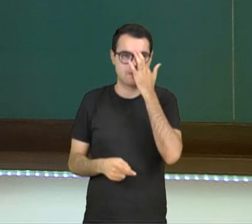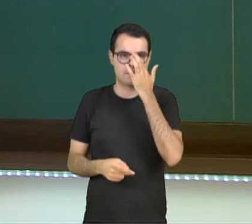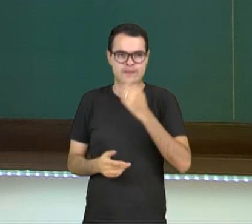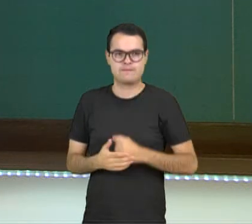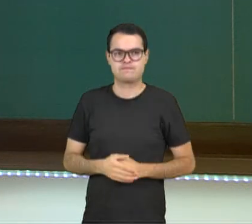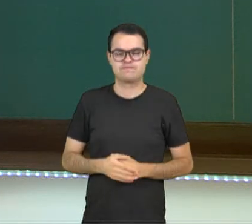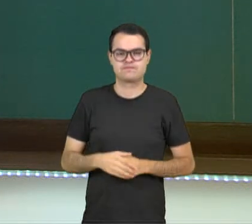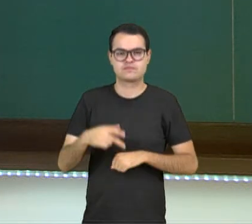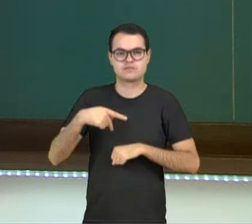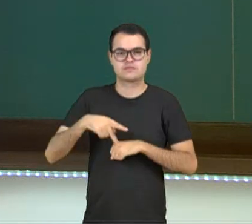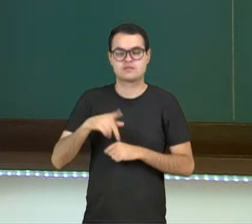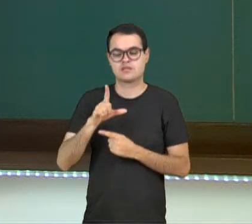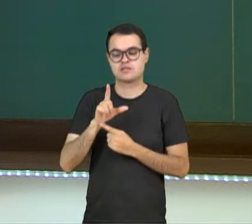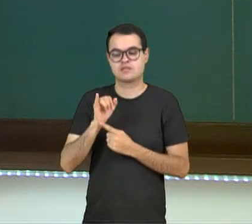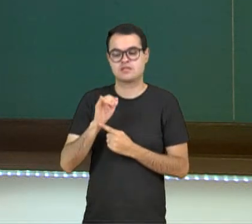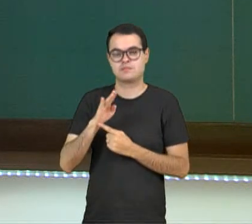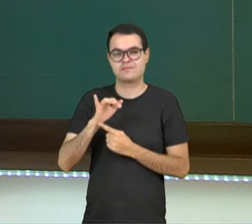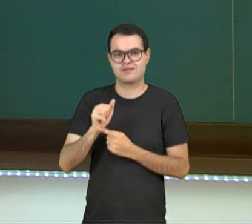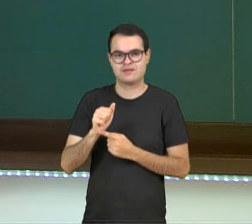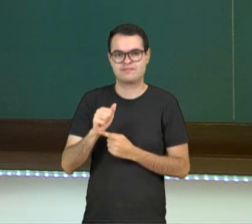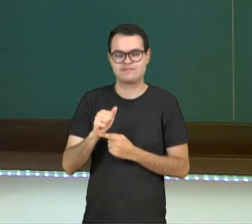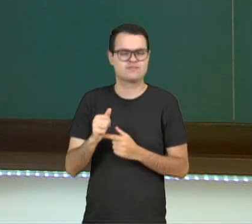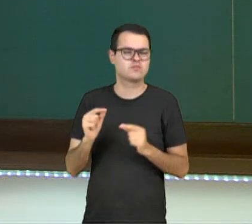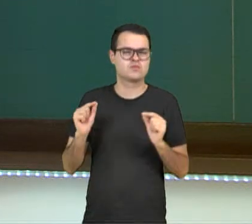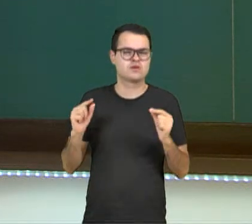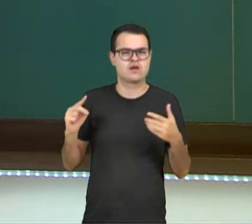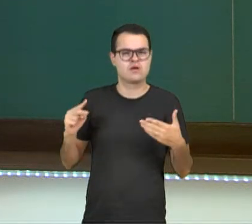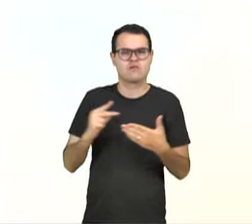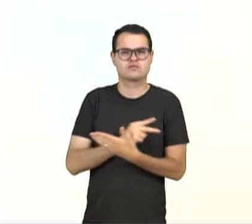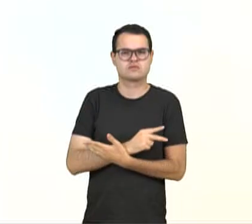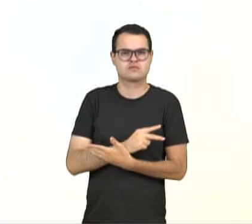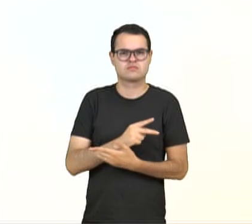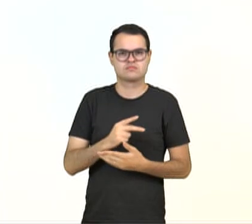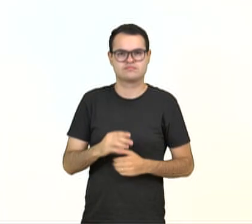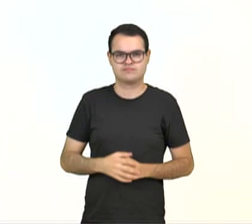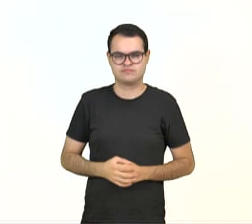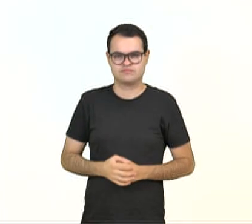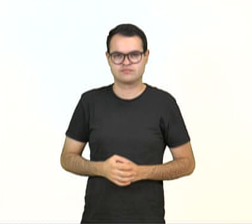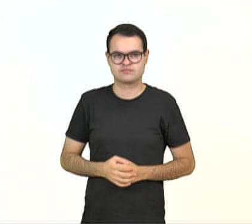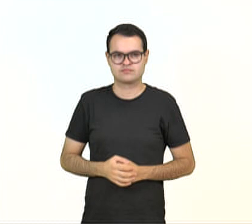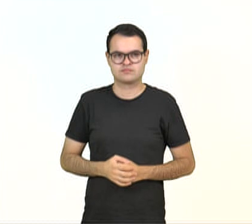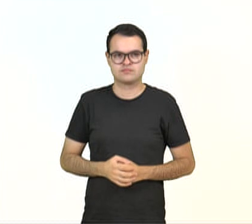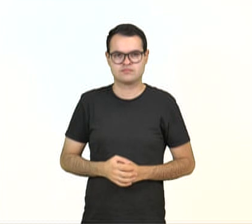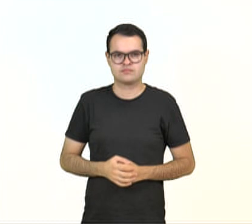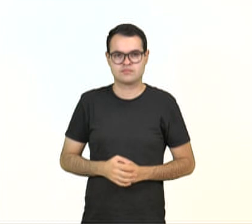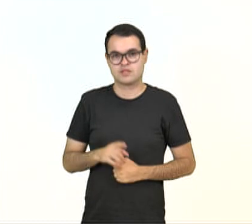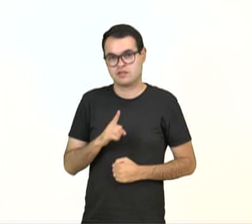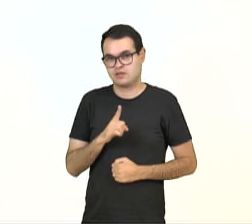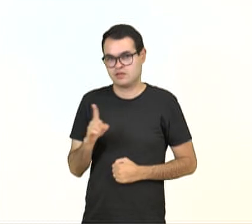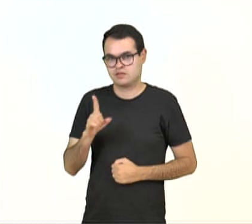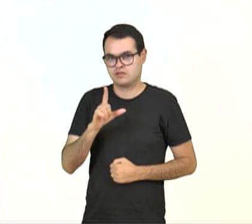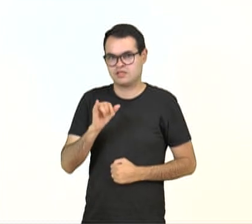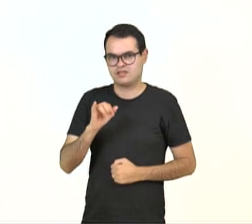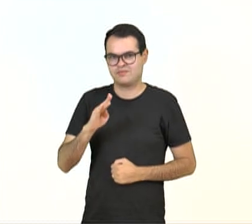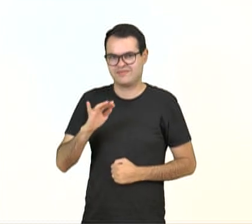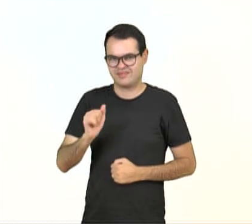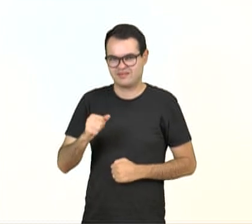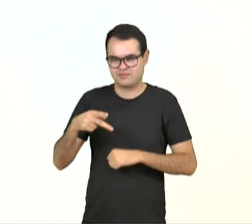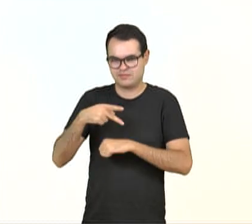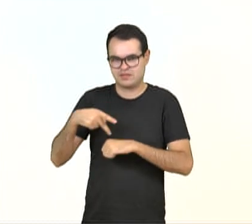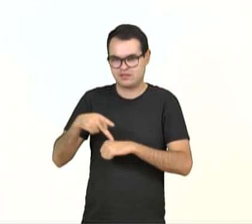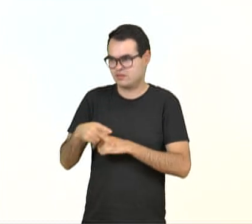Na Líbia, o que aconteceu na Líbia, tá, com a Primavera Árabe? Na Líbia, a revolução se